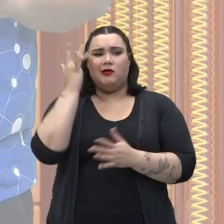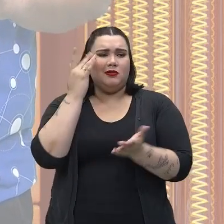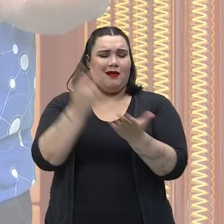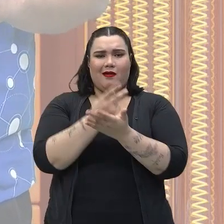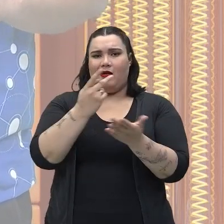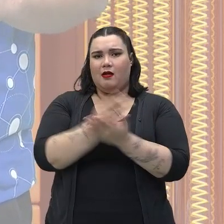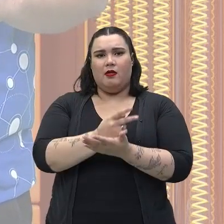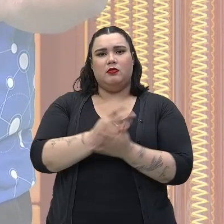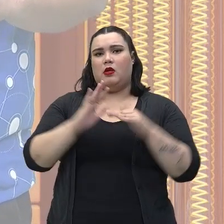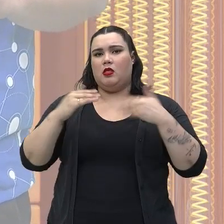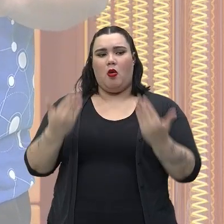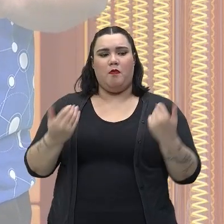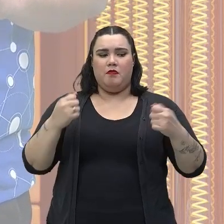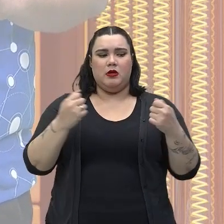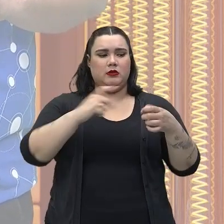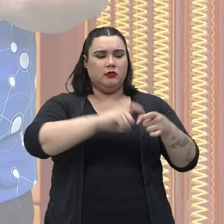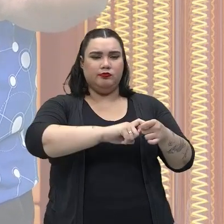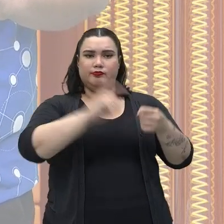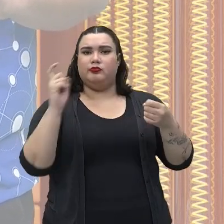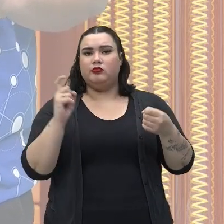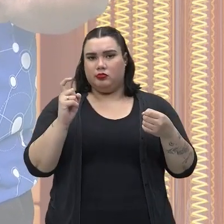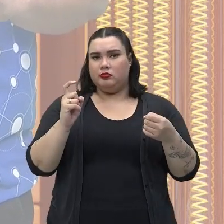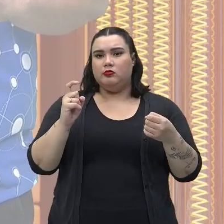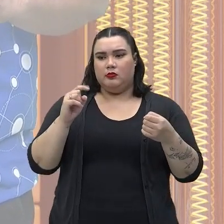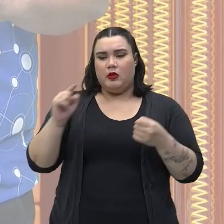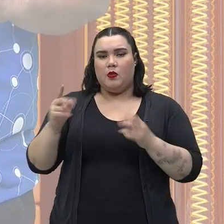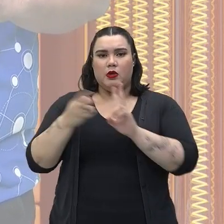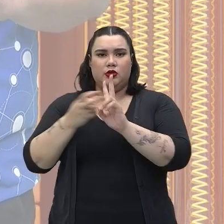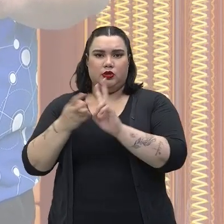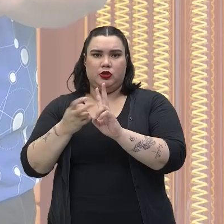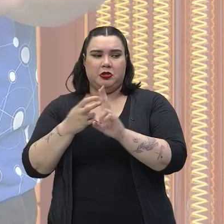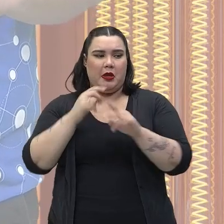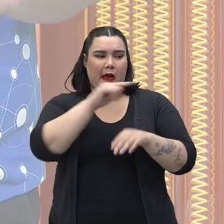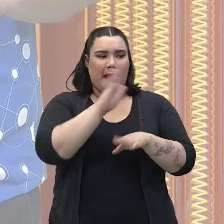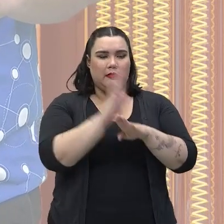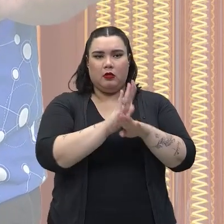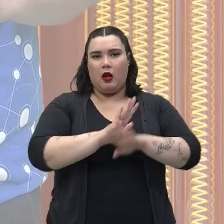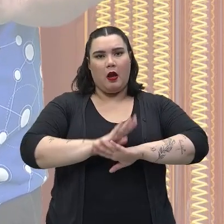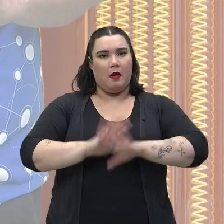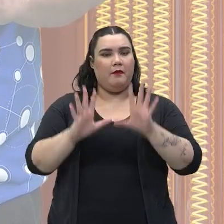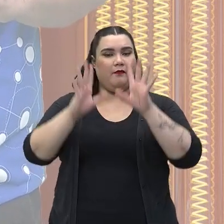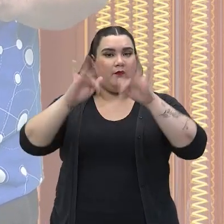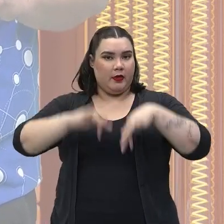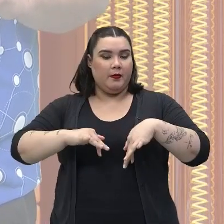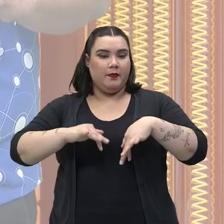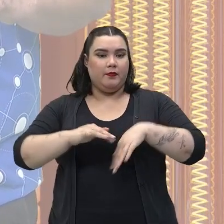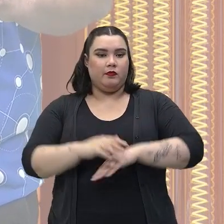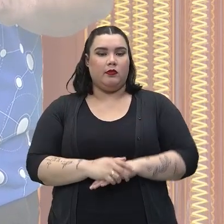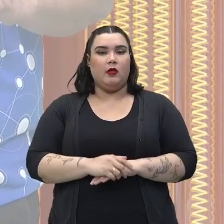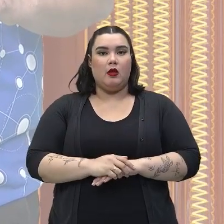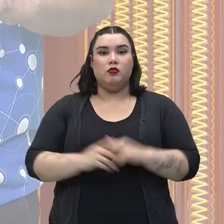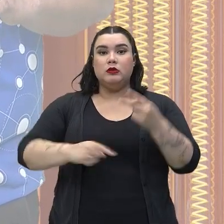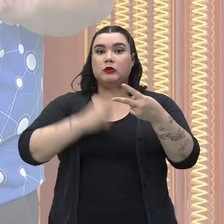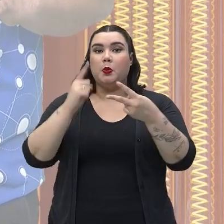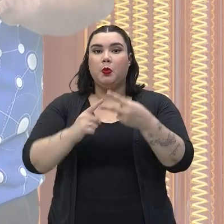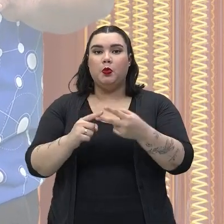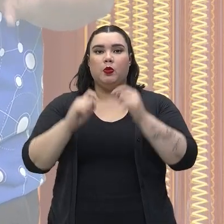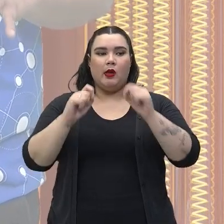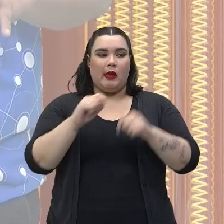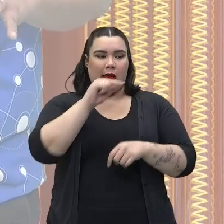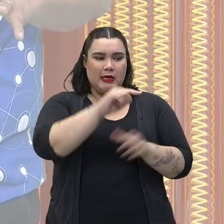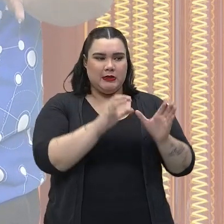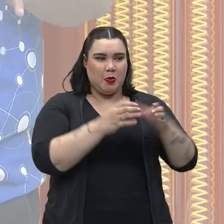indígena das mãos da igreja. Segunda coisa, sabe o que ele vai fazer? Ele vai expulsar os jesuítas do Brasil, tá bom?